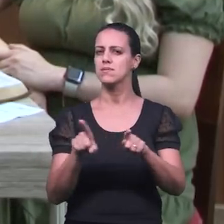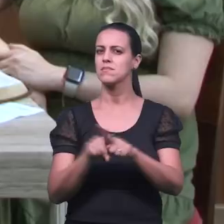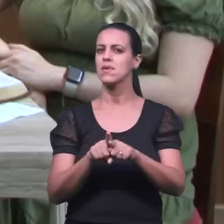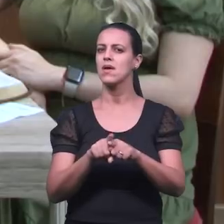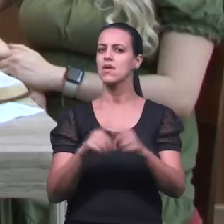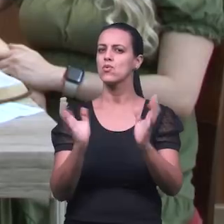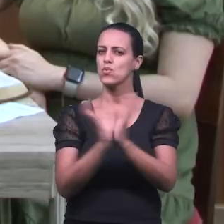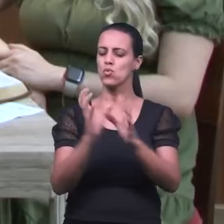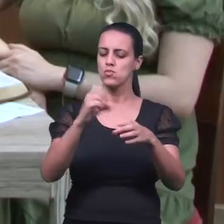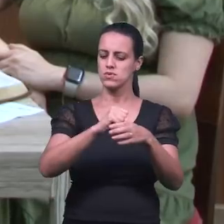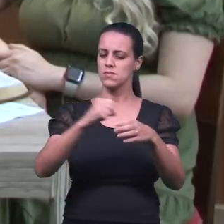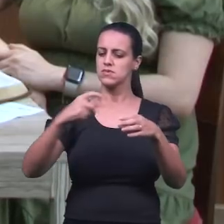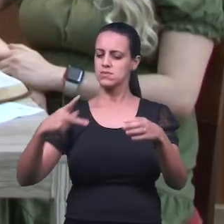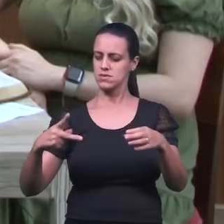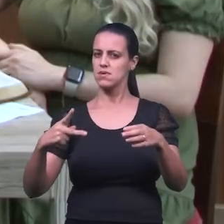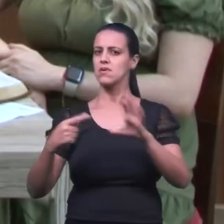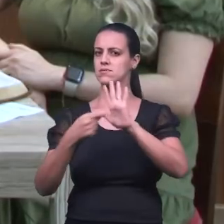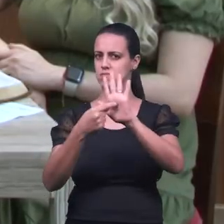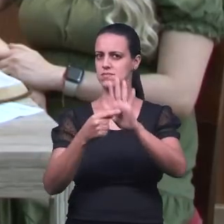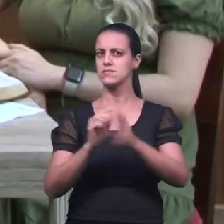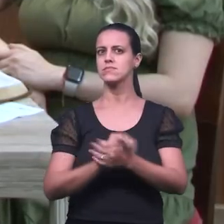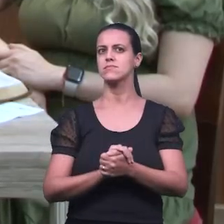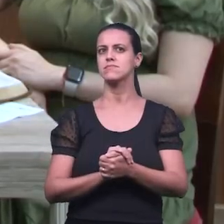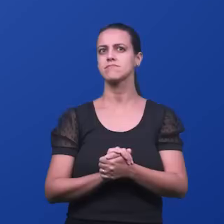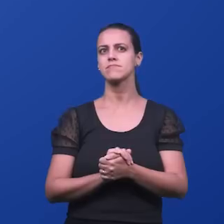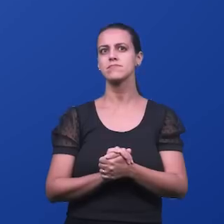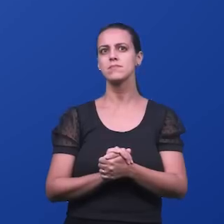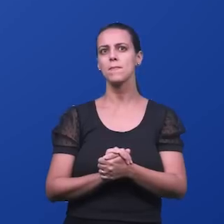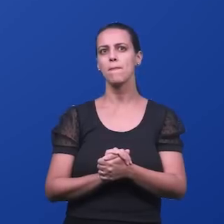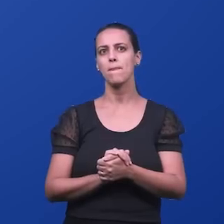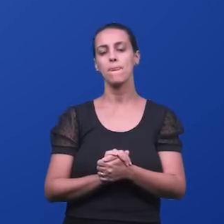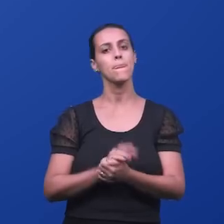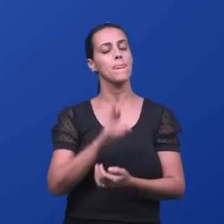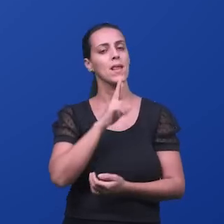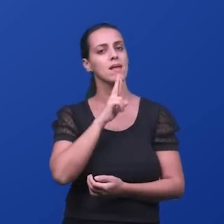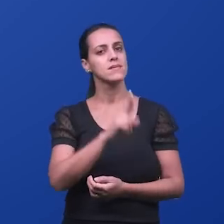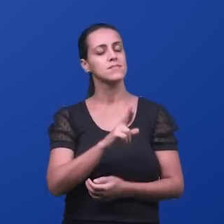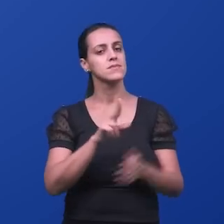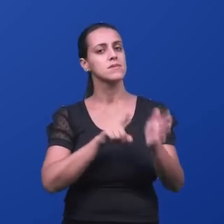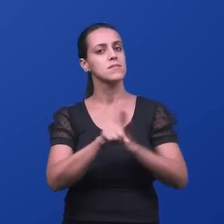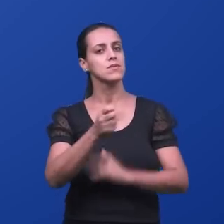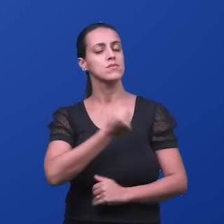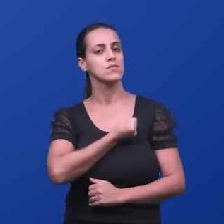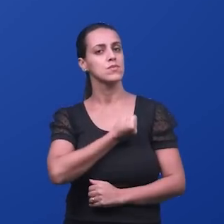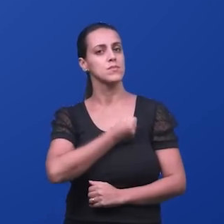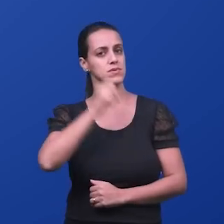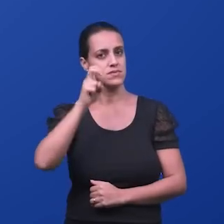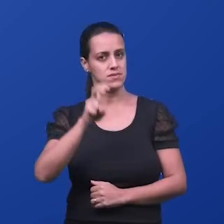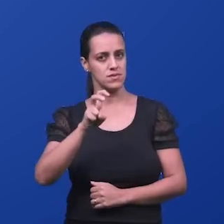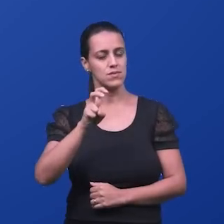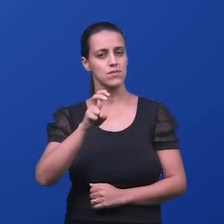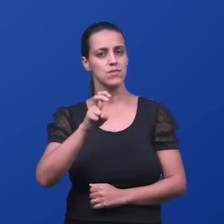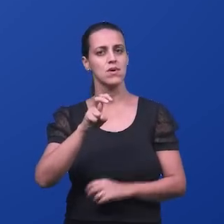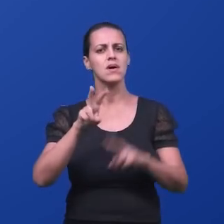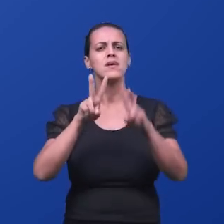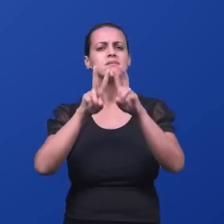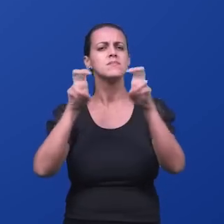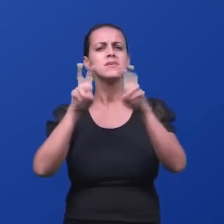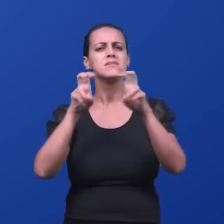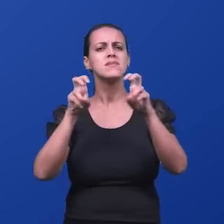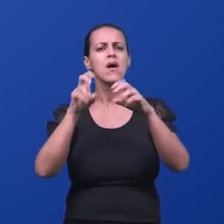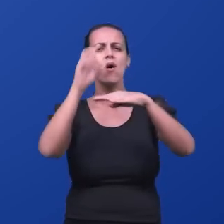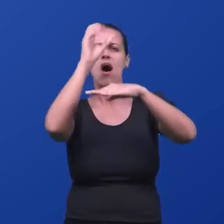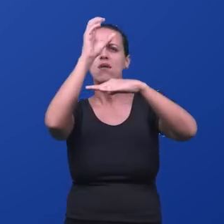grupo Semente Preciosa. Vamos assistir então com atenção. Em resposta à pergunta de número 5, quando a expressão diz